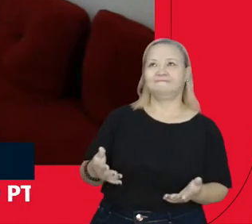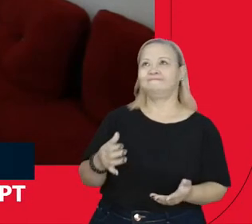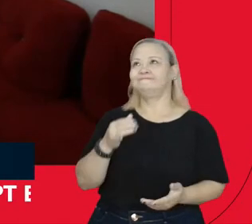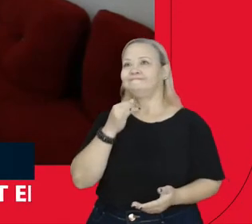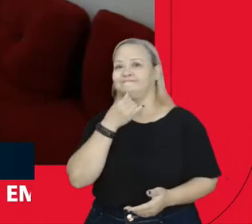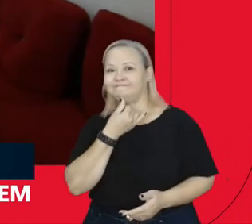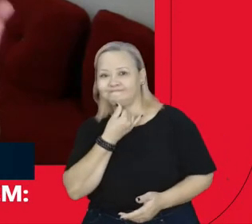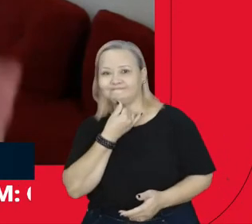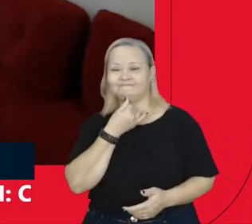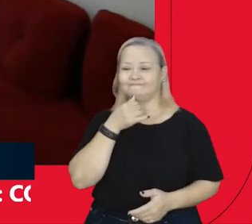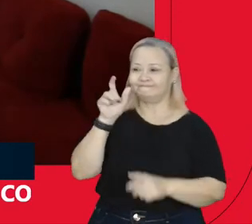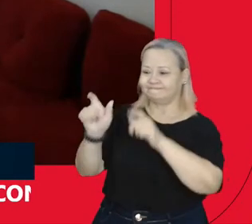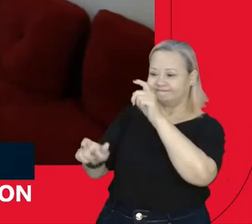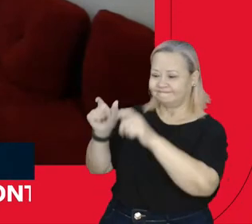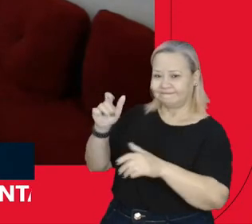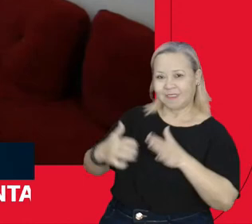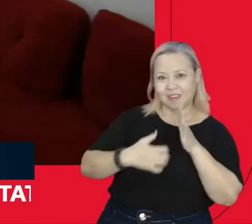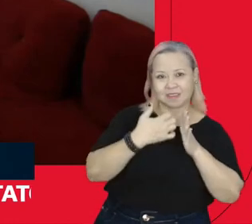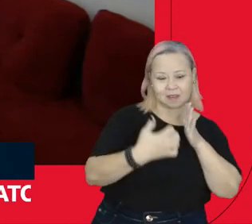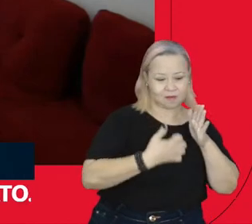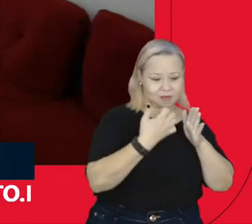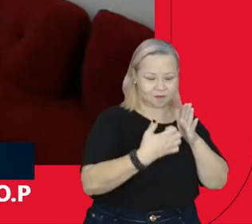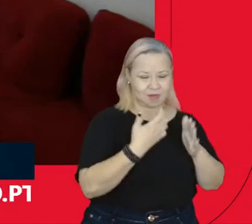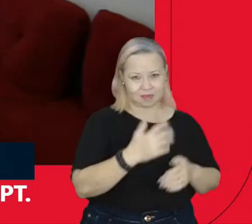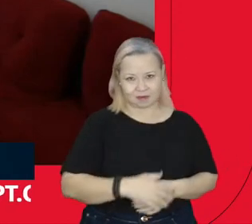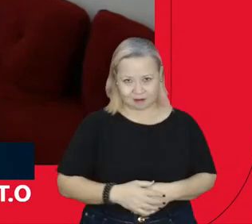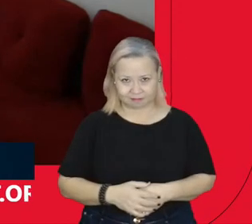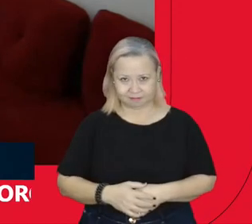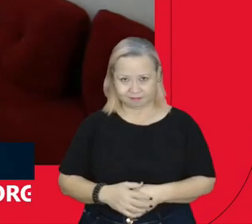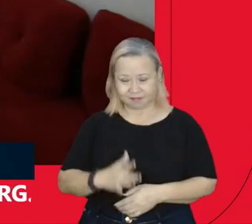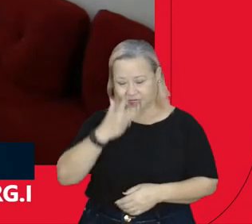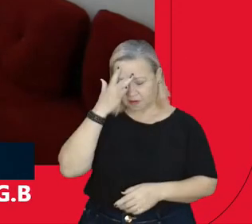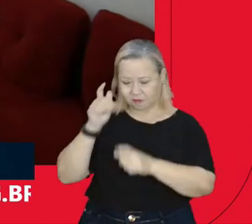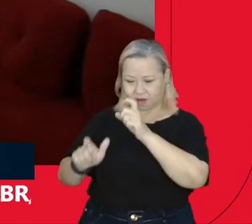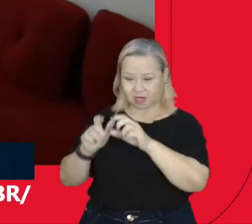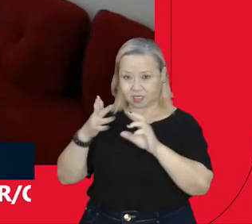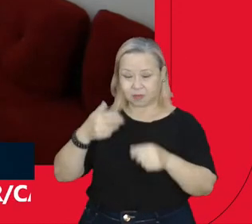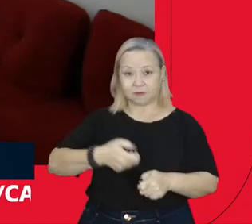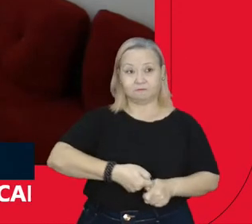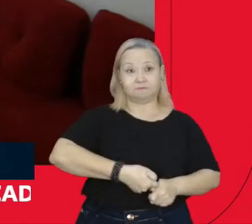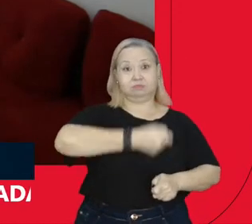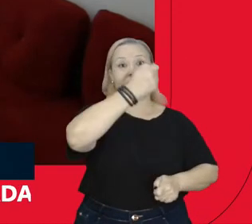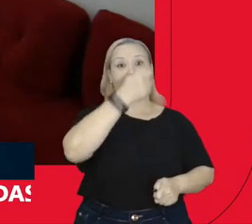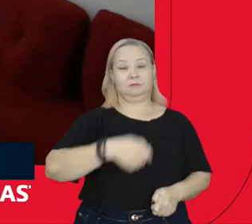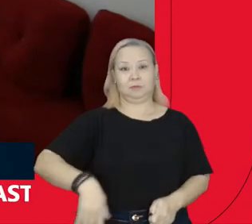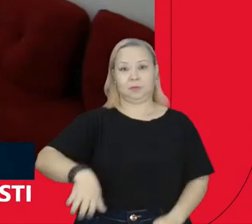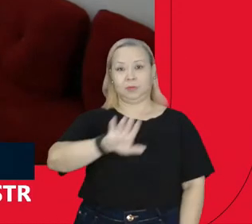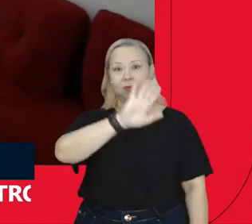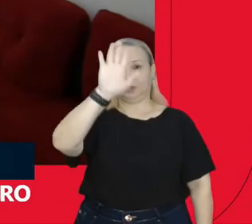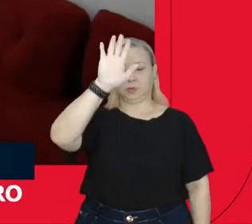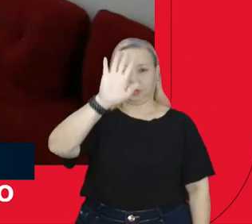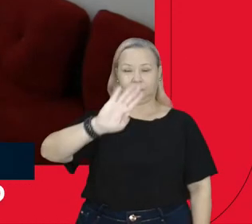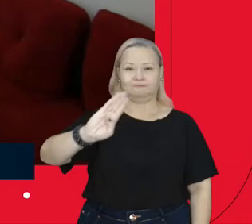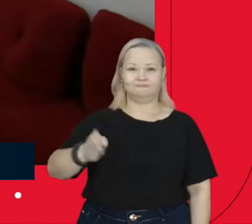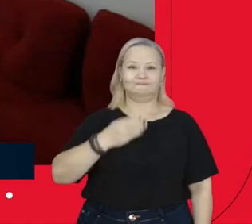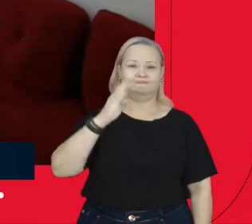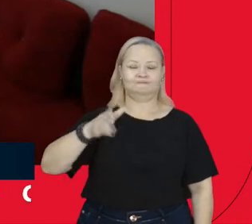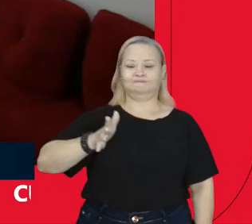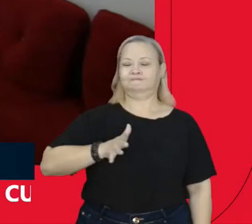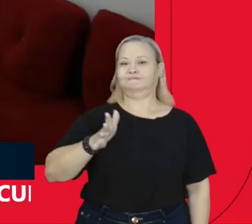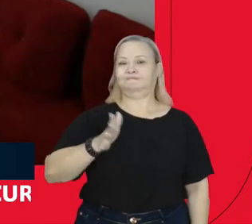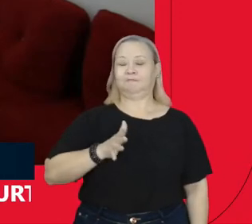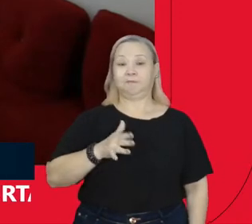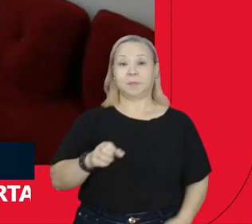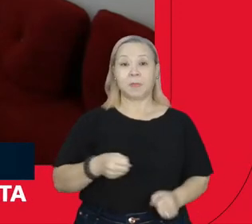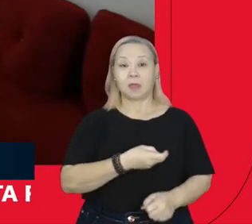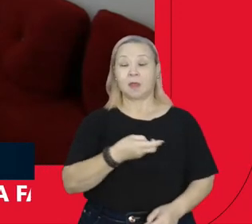Paulo Guedes ali do topo da pirâmide, né? Aqueles que abocanham os lucros bilionários da Petrobras, enquanto o povo continua